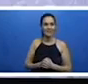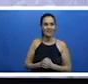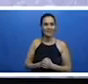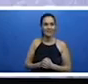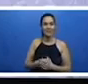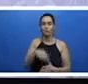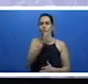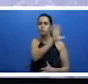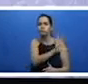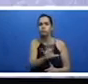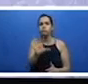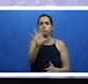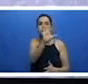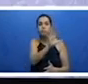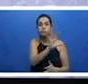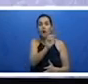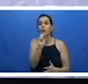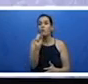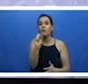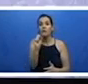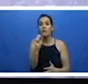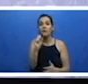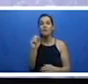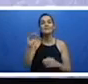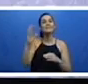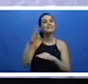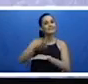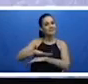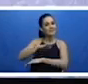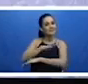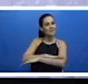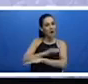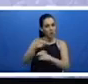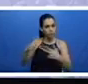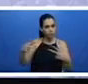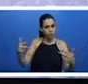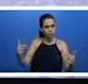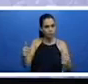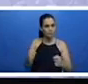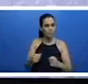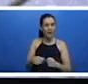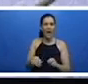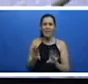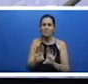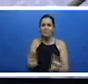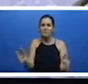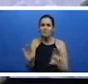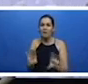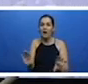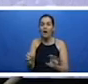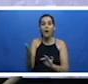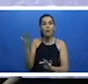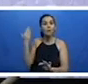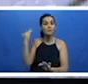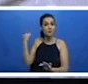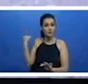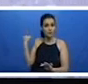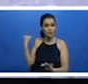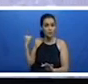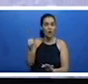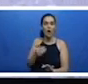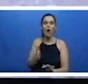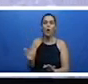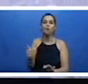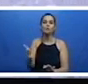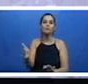anfíbios, aqui embaixo, antes dos anfíbios, os ancestrais dos anfíbios, que foi um ancestral do peixe atual, como eu já citei, que era um